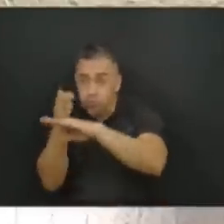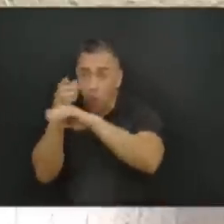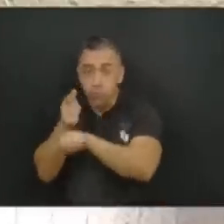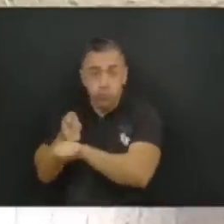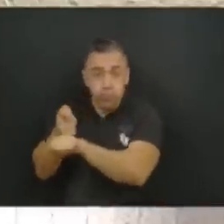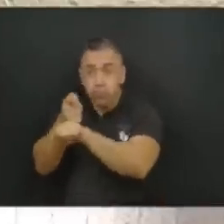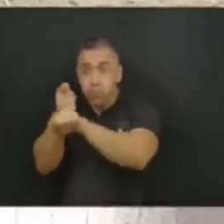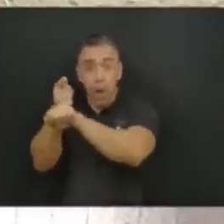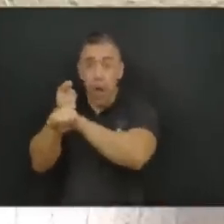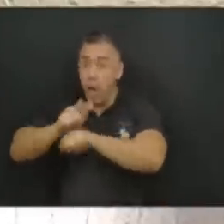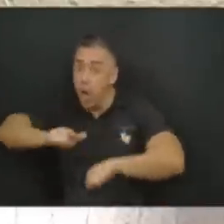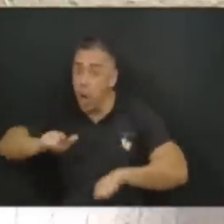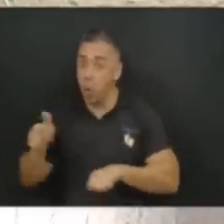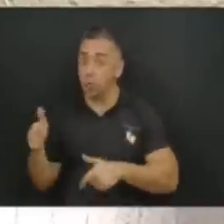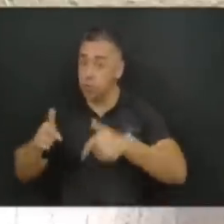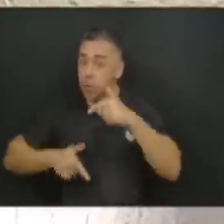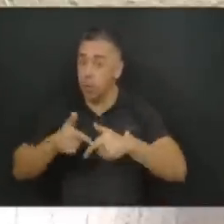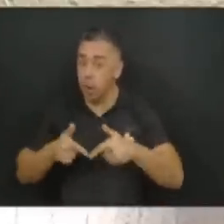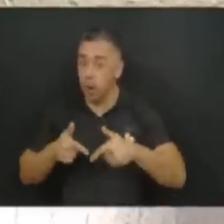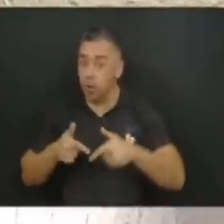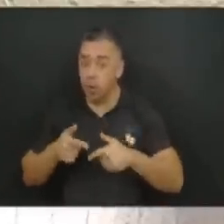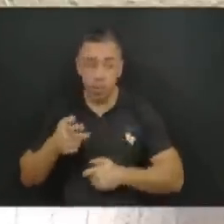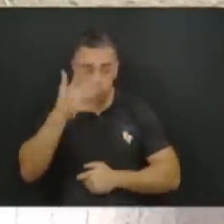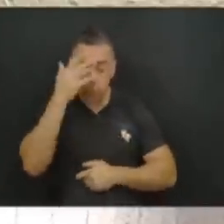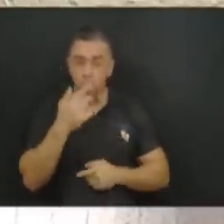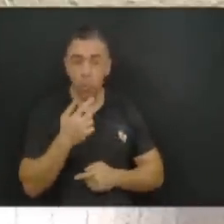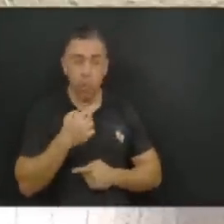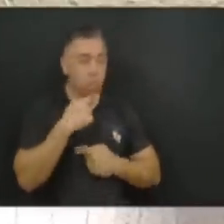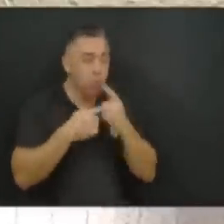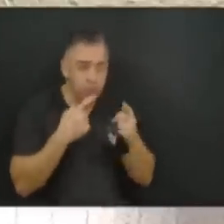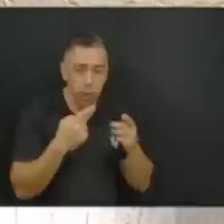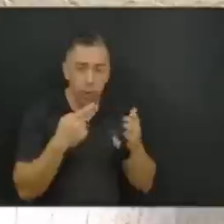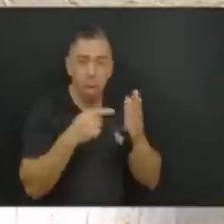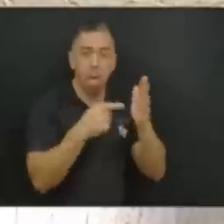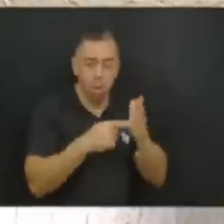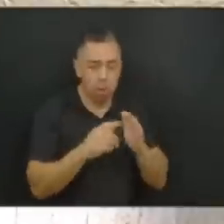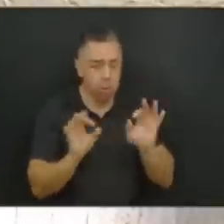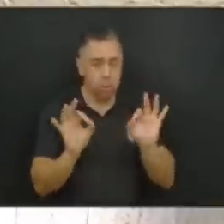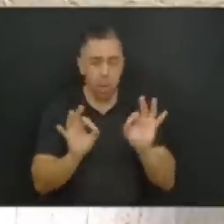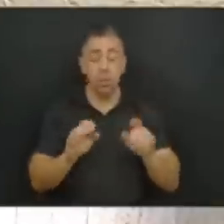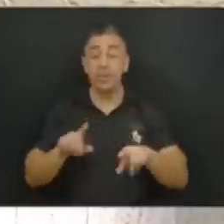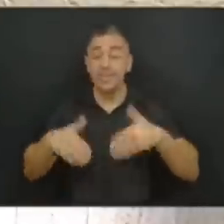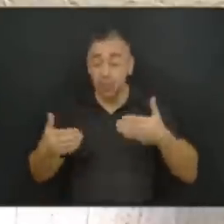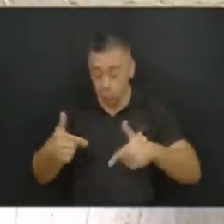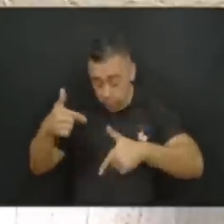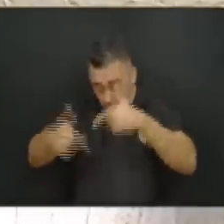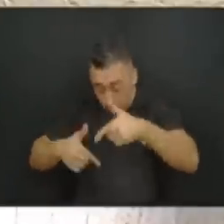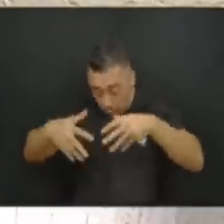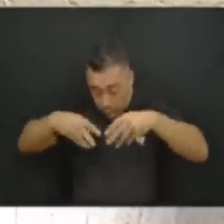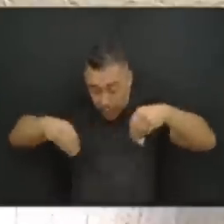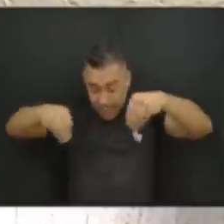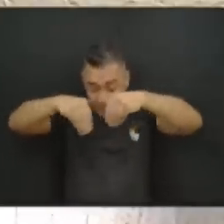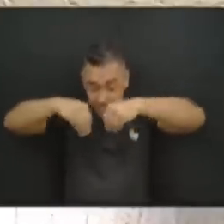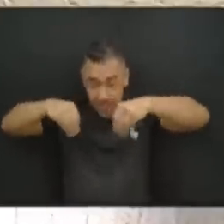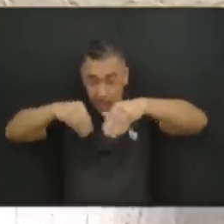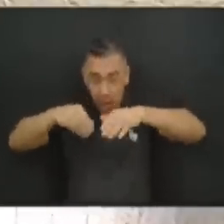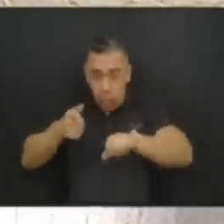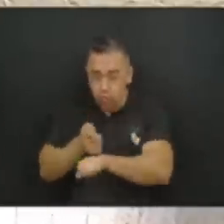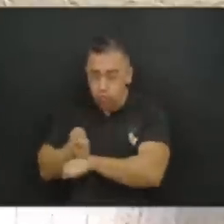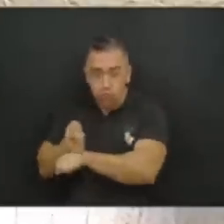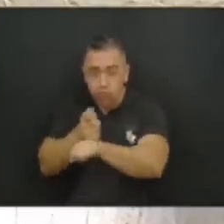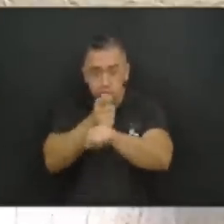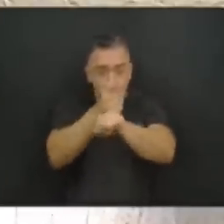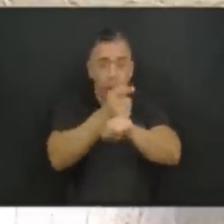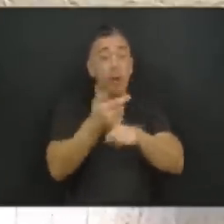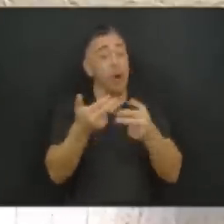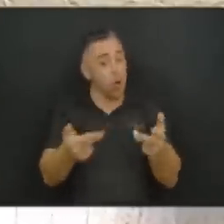ninguém questiona isso ninguém questiona esse poderio E então surge operações terrestres é uma coisa